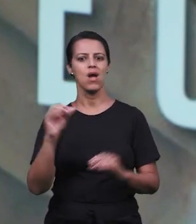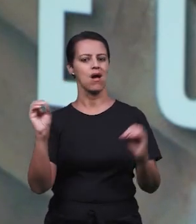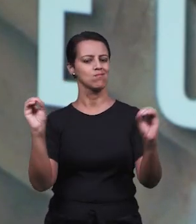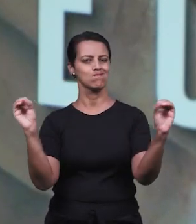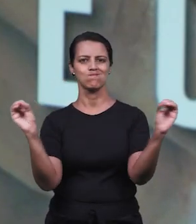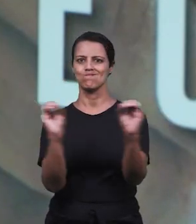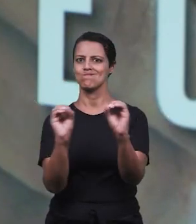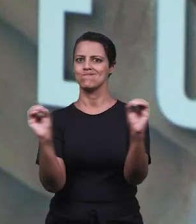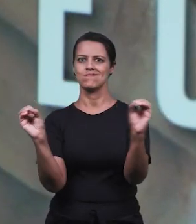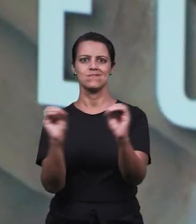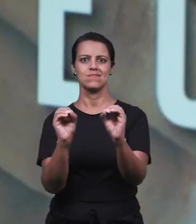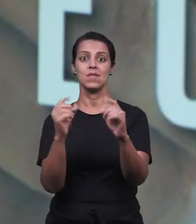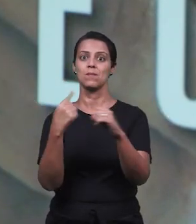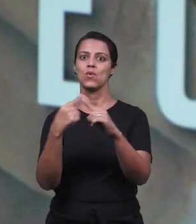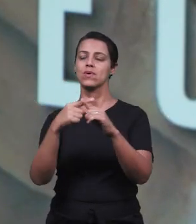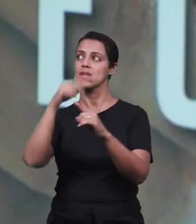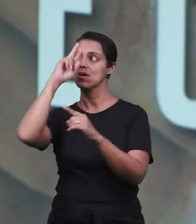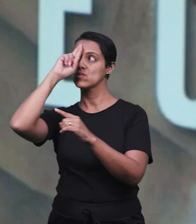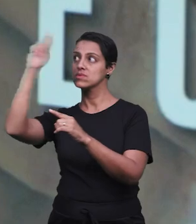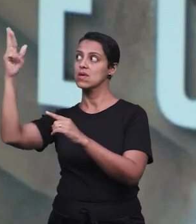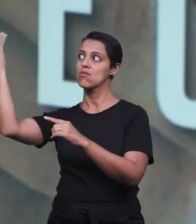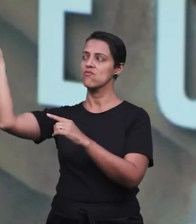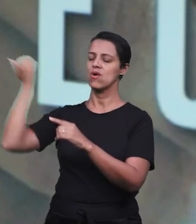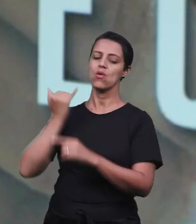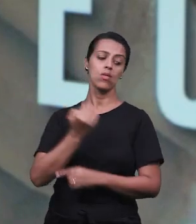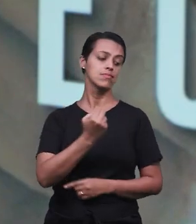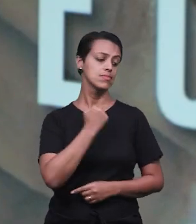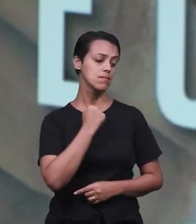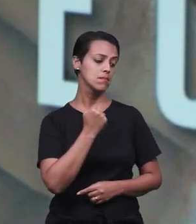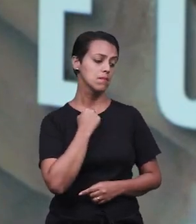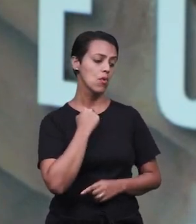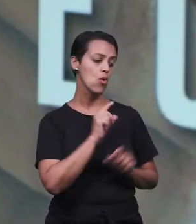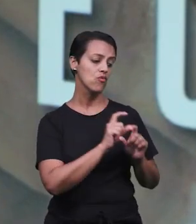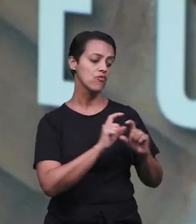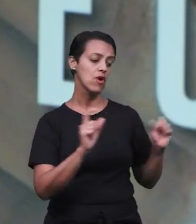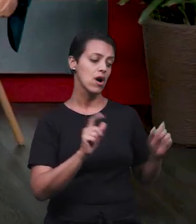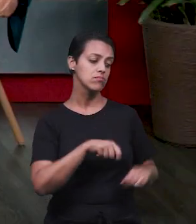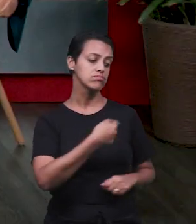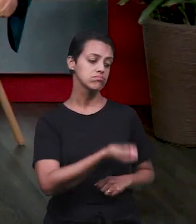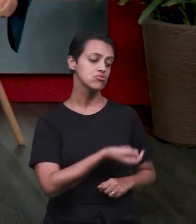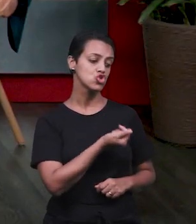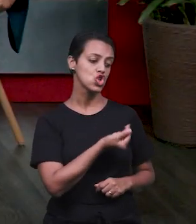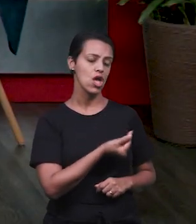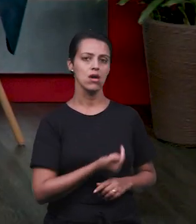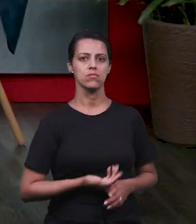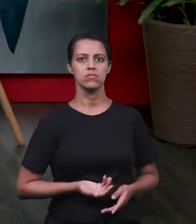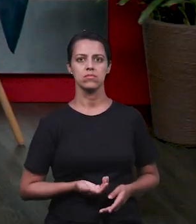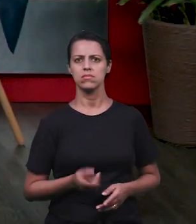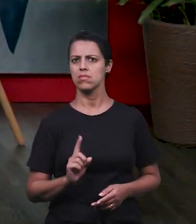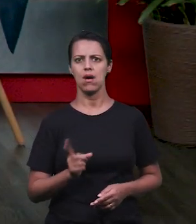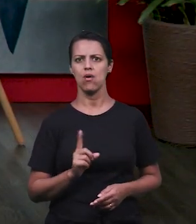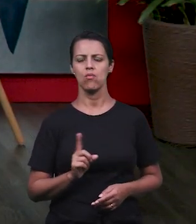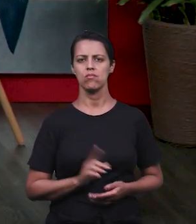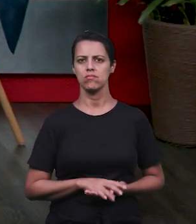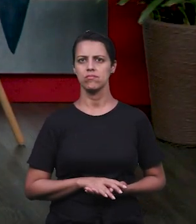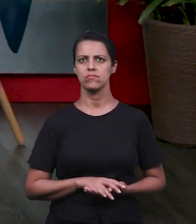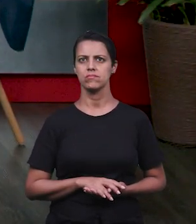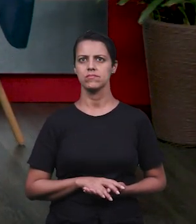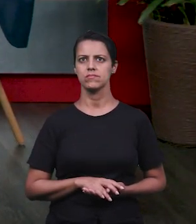fielmente. Não se fala de coleta de dinheiro. Interessante, pastor Antônio Carlos,